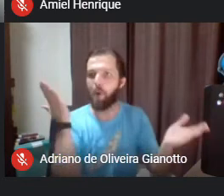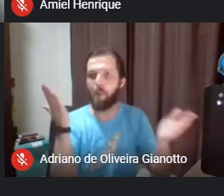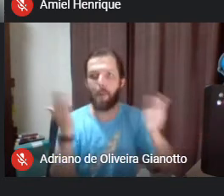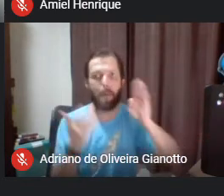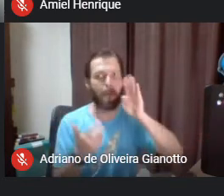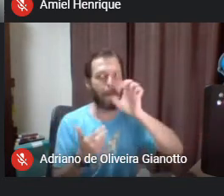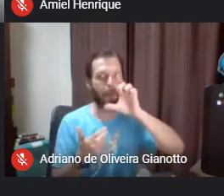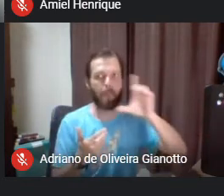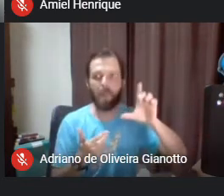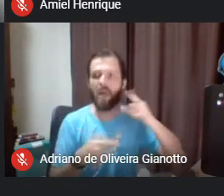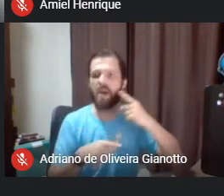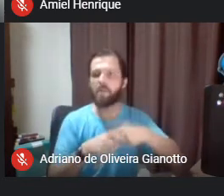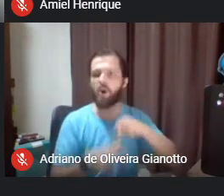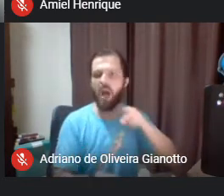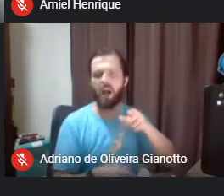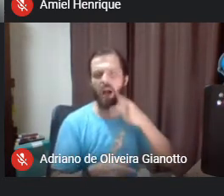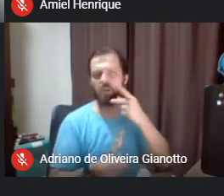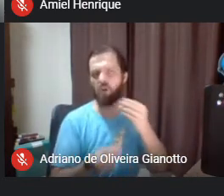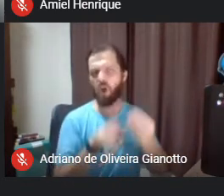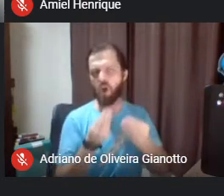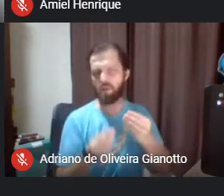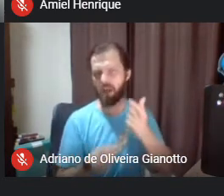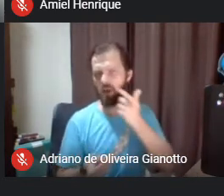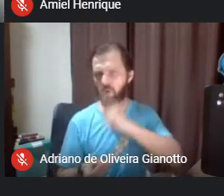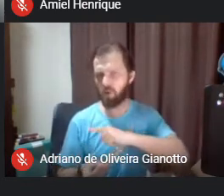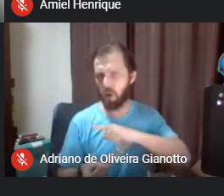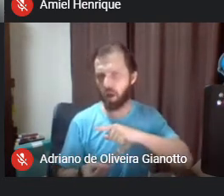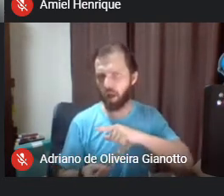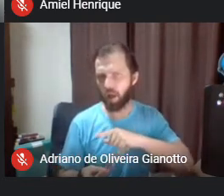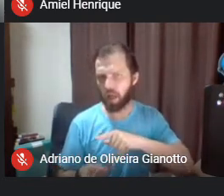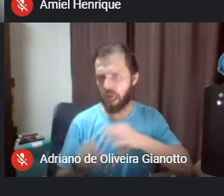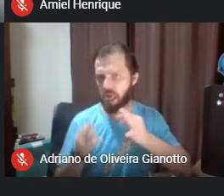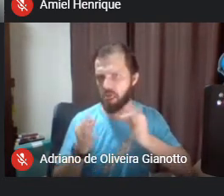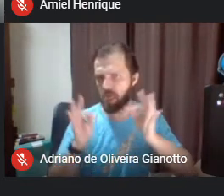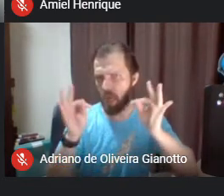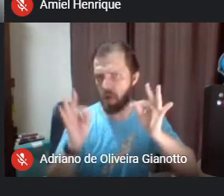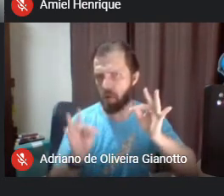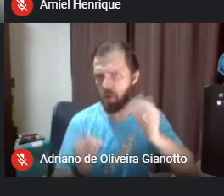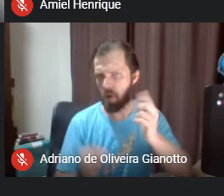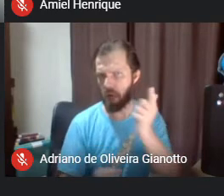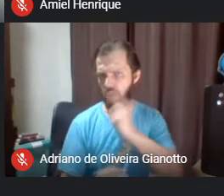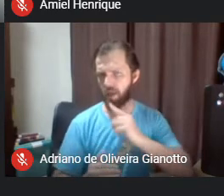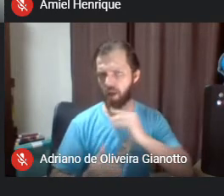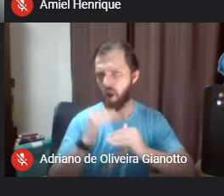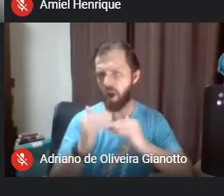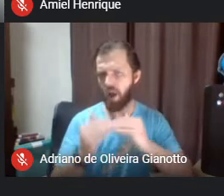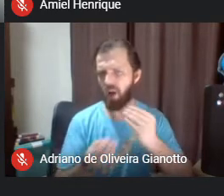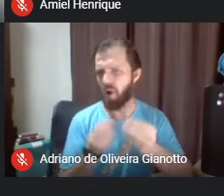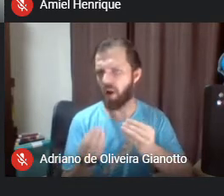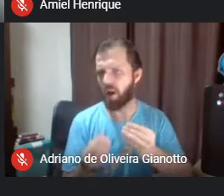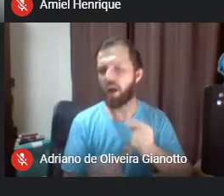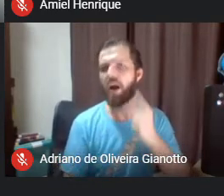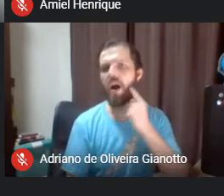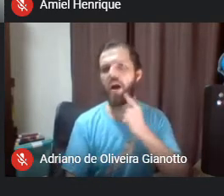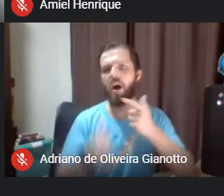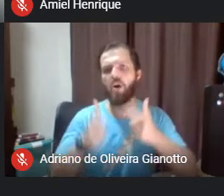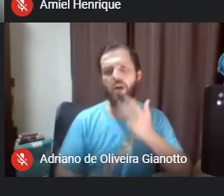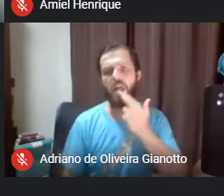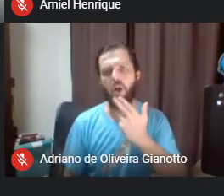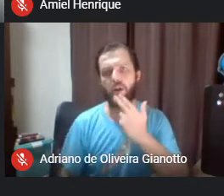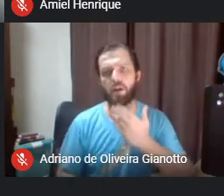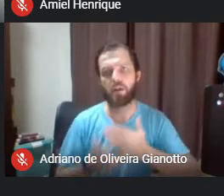um trabalho que foi contra a Graham. E ele começou a pesquisar, falou assim, olha, é